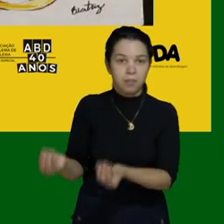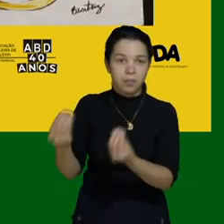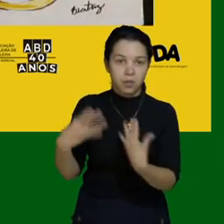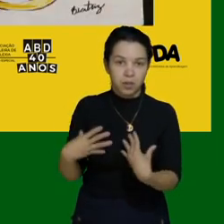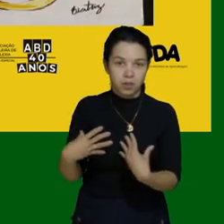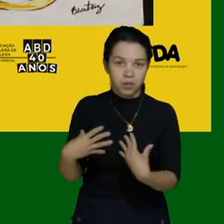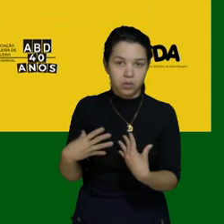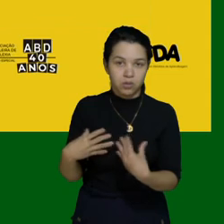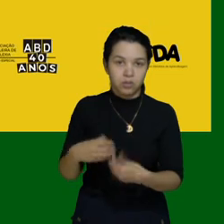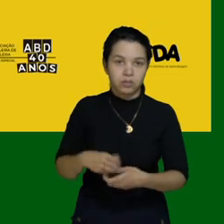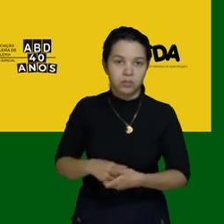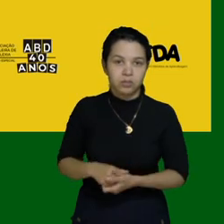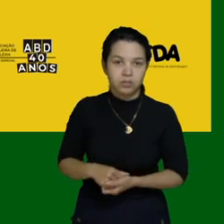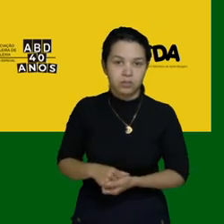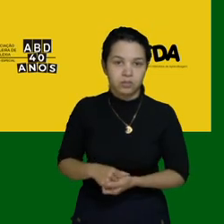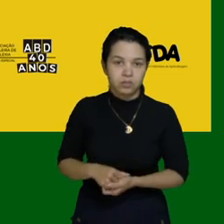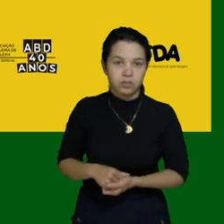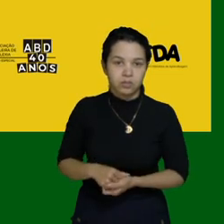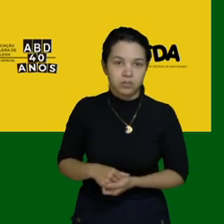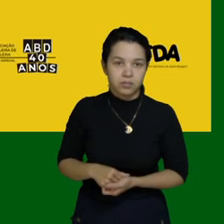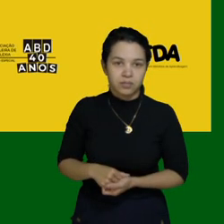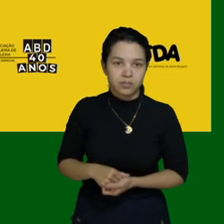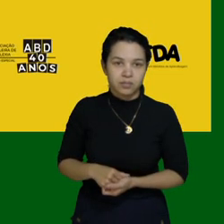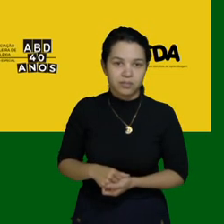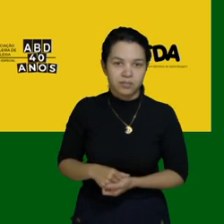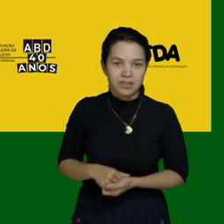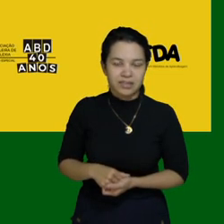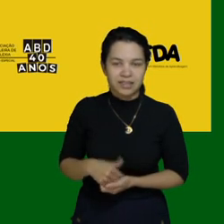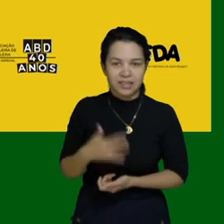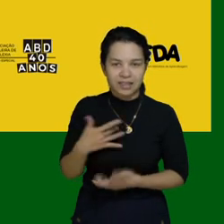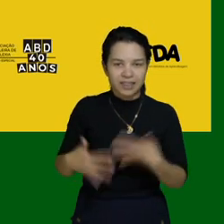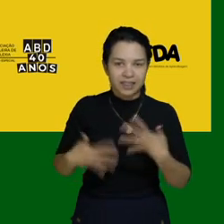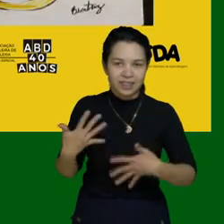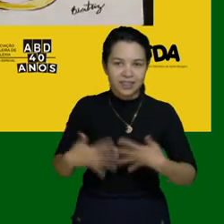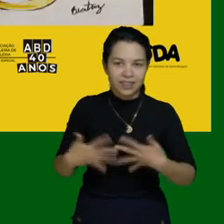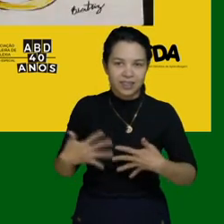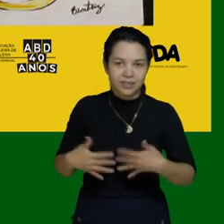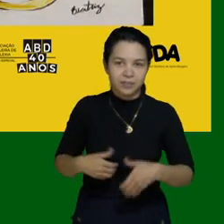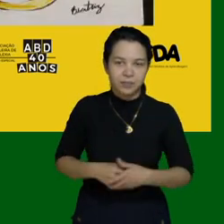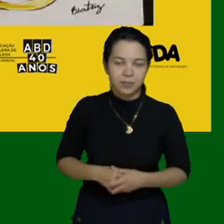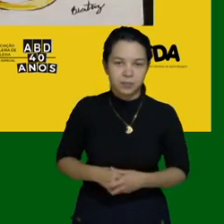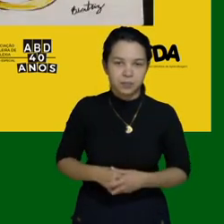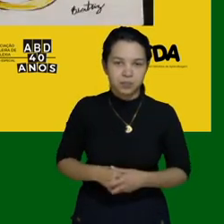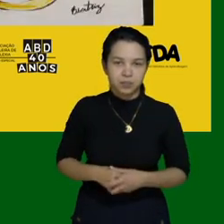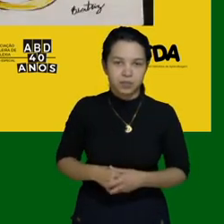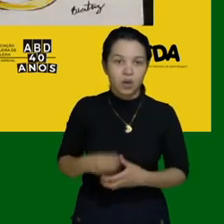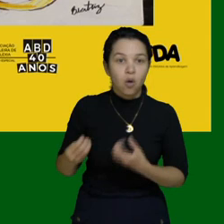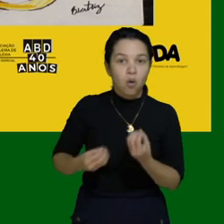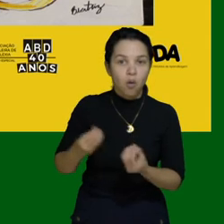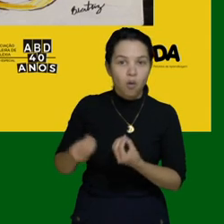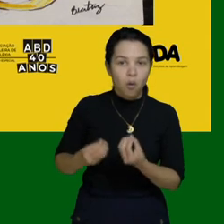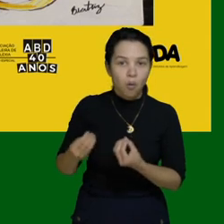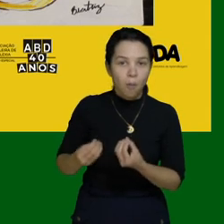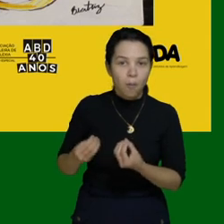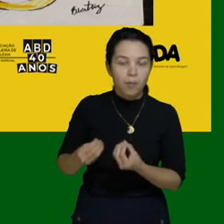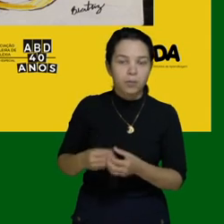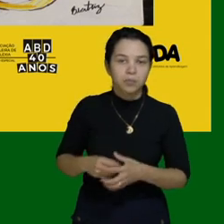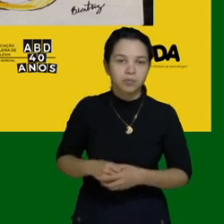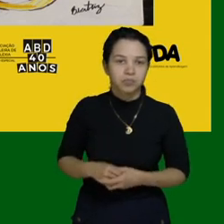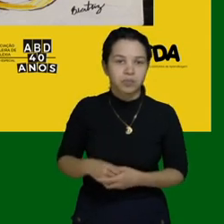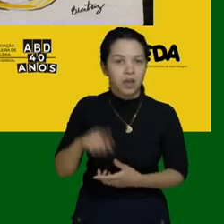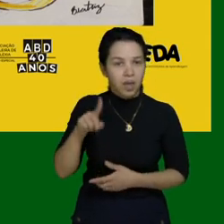meses Ai meu Deus como que ela estava né então como é